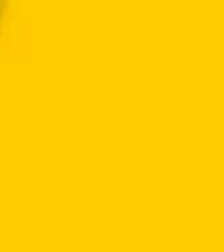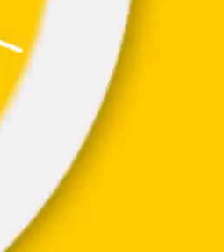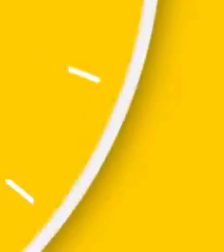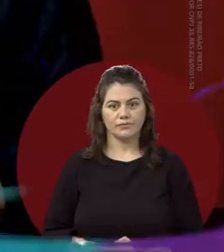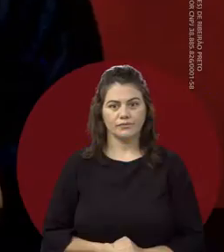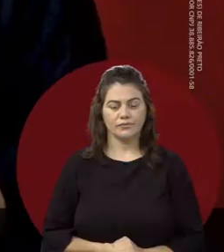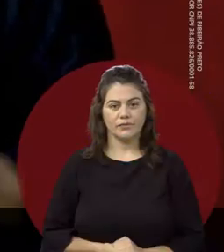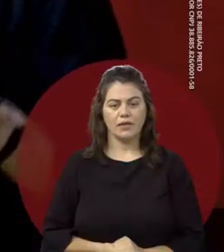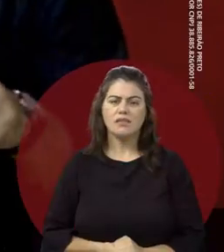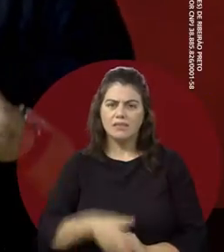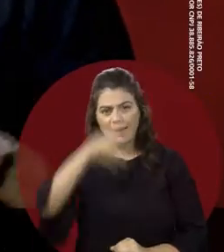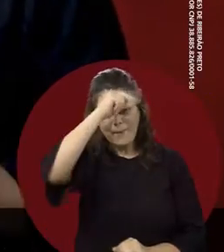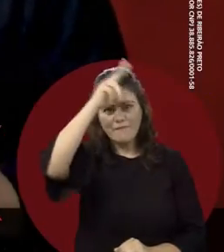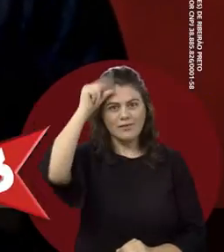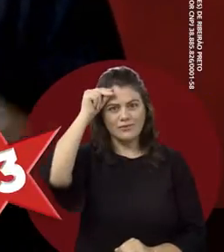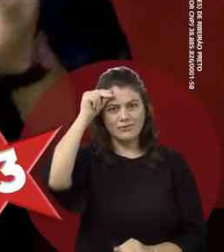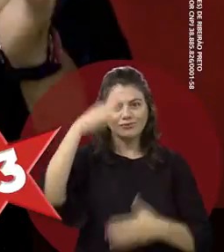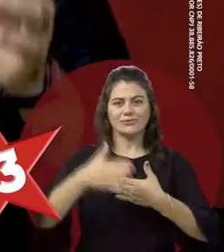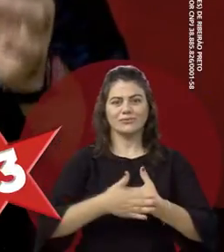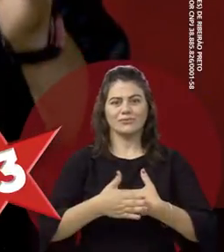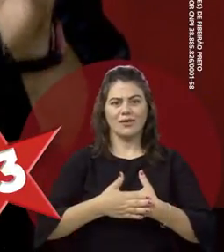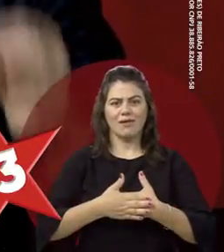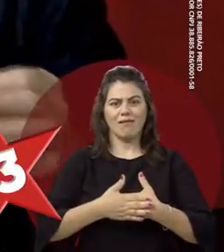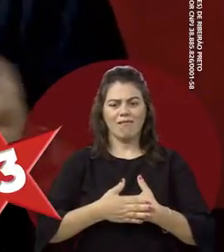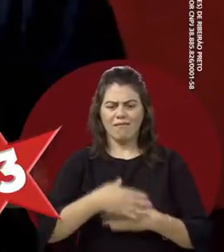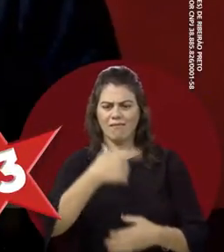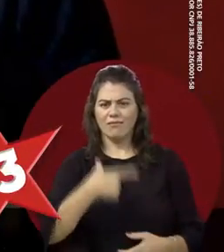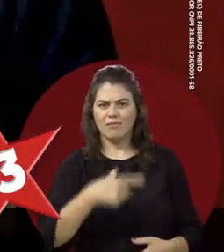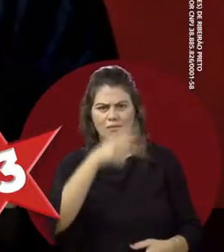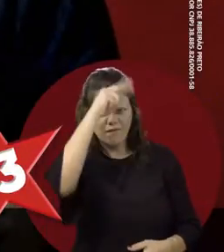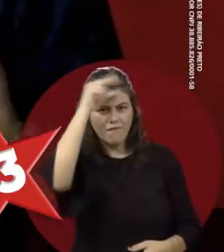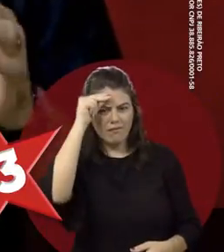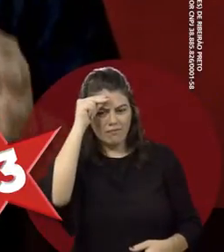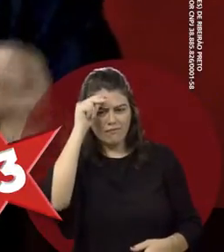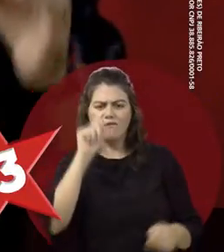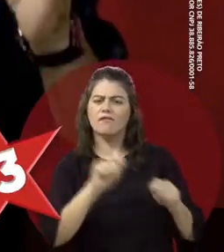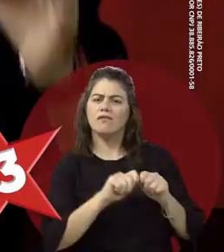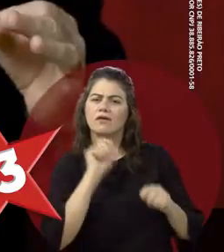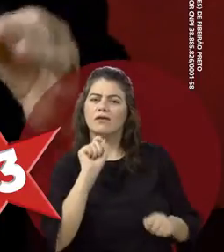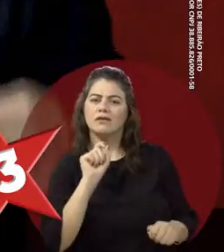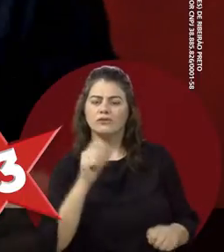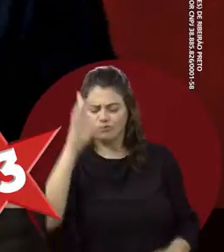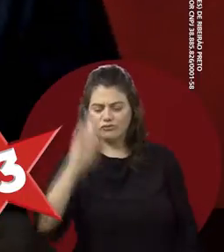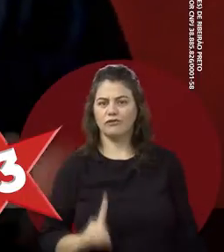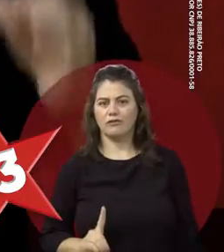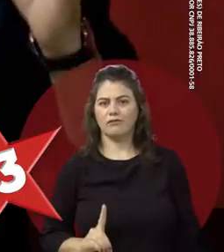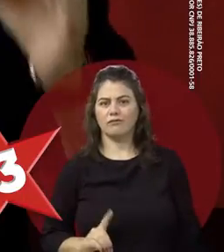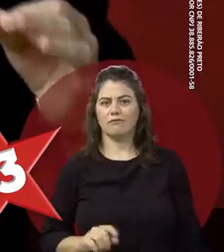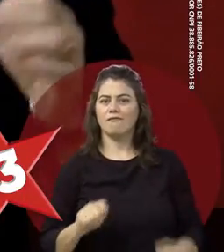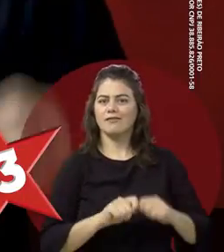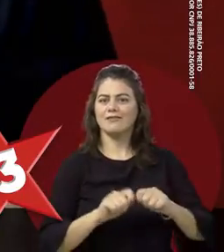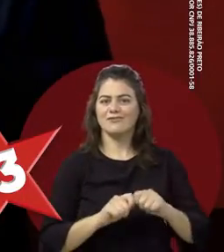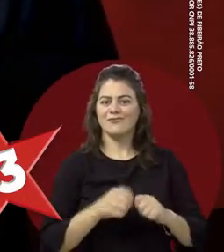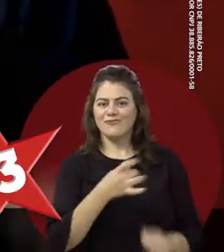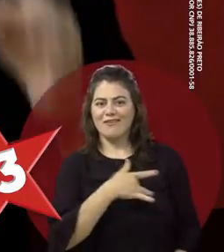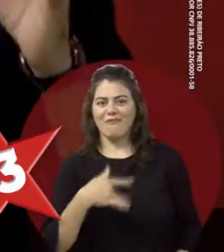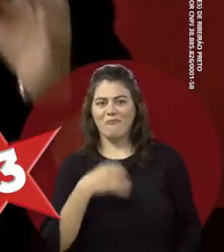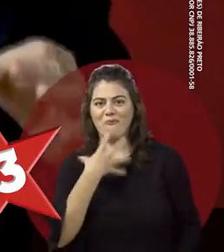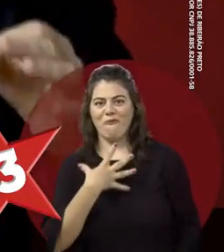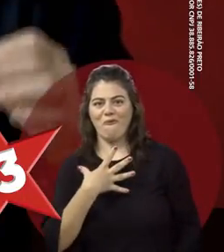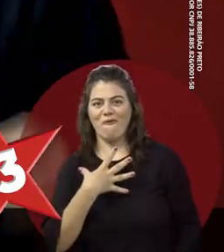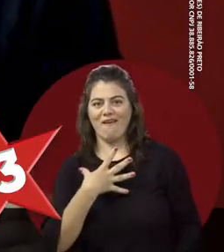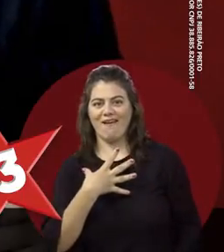e na prefeitura de Ribeirão Preto seremos Prefeito fazedor mas fazedor de direitos fazedor de